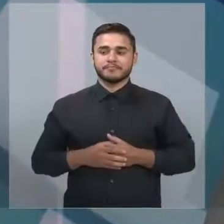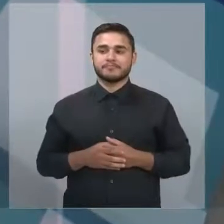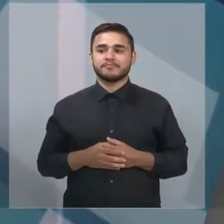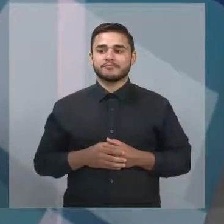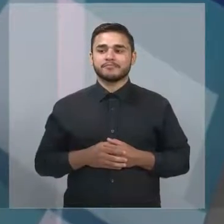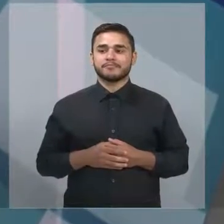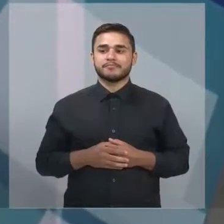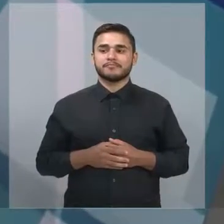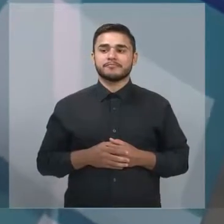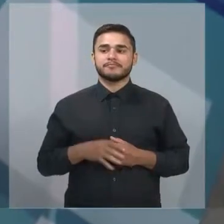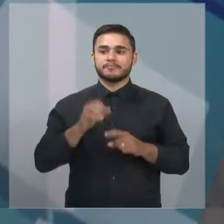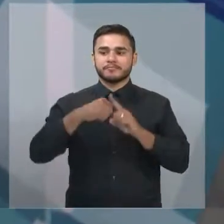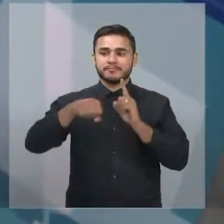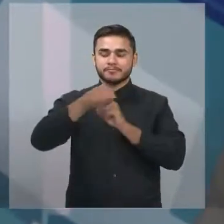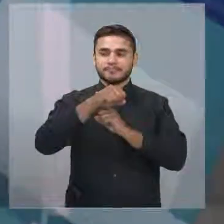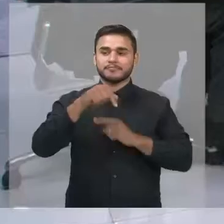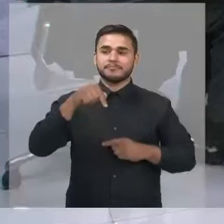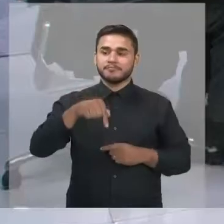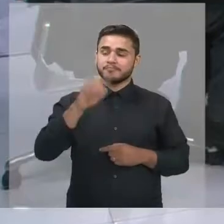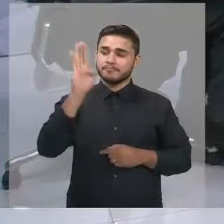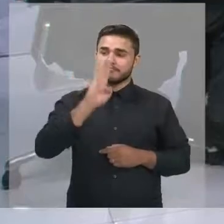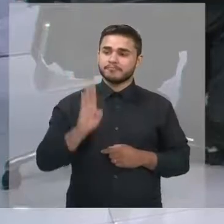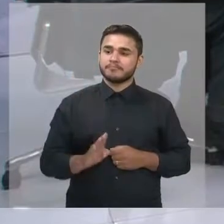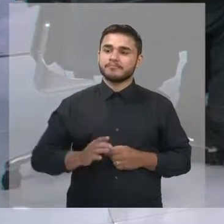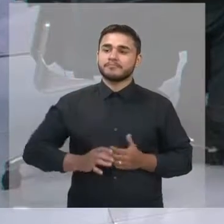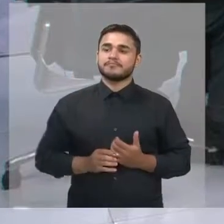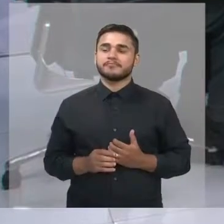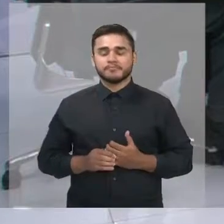a sociedade brasileira se dividiu